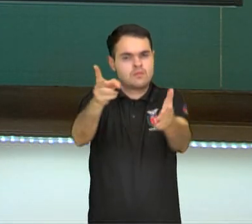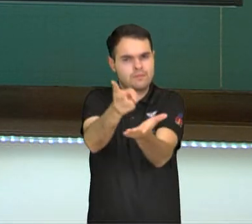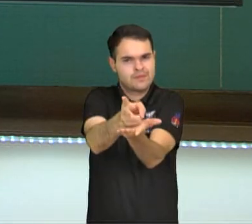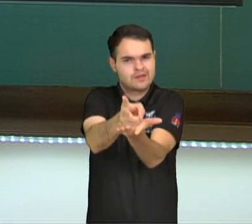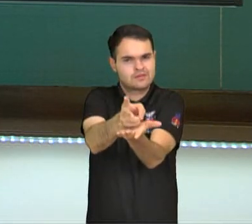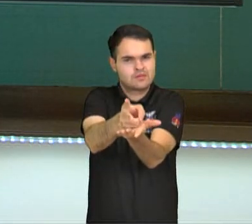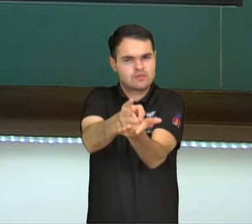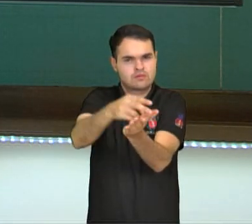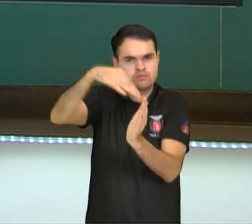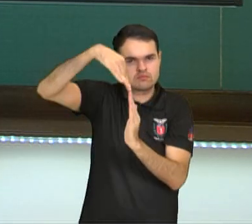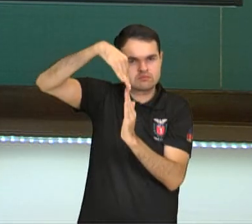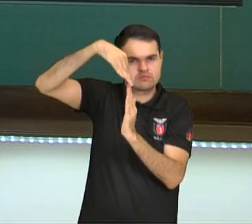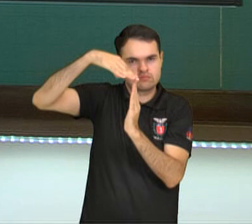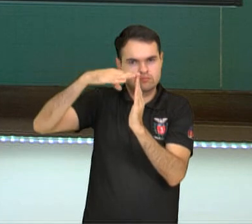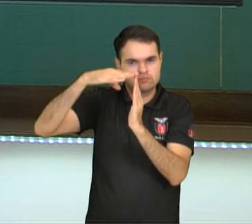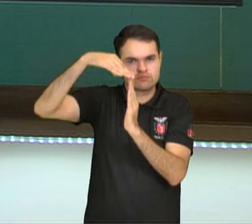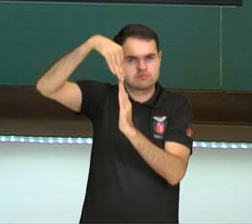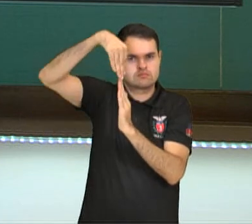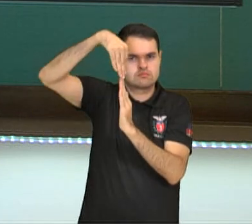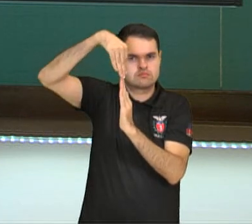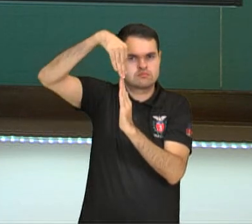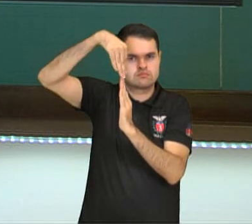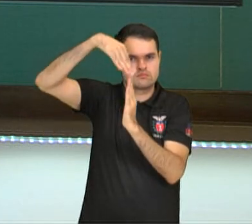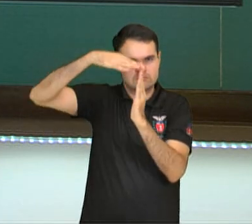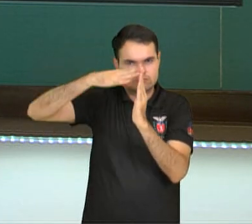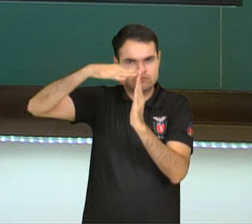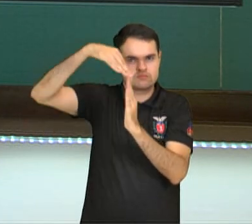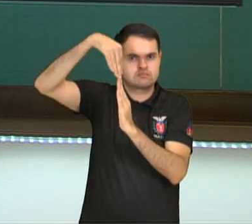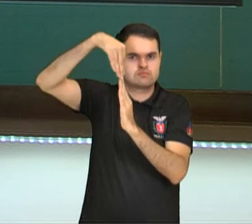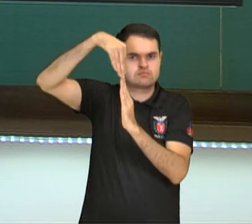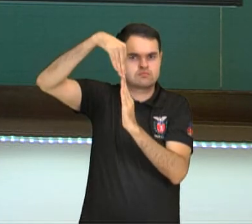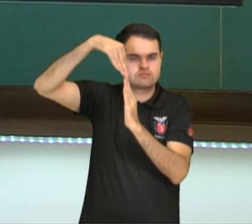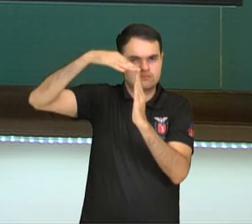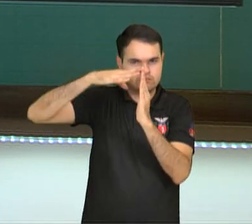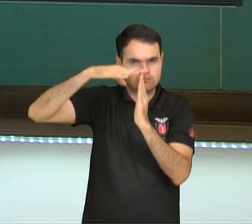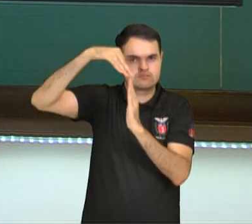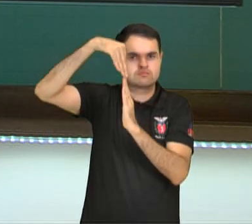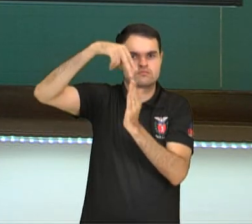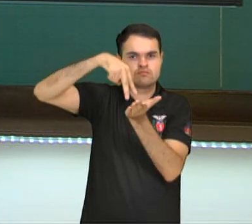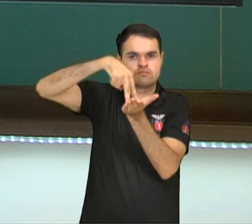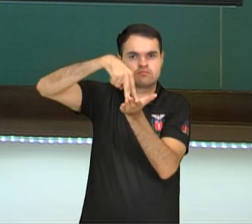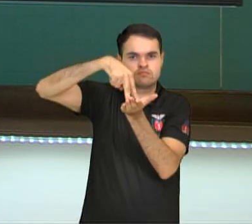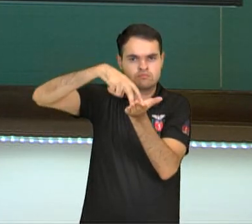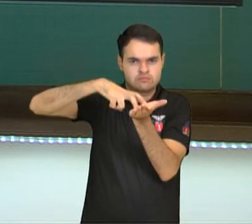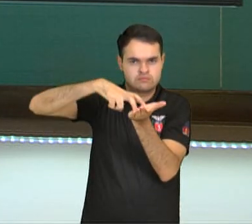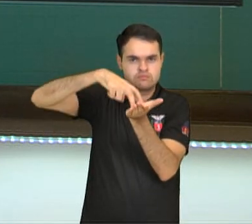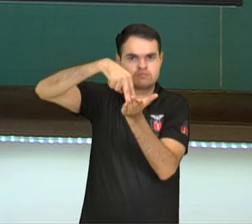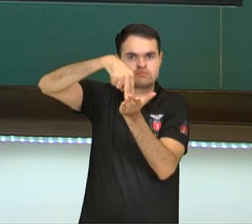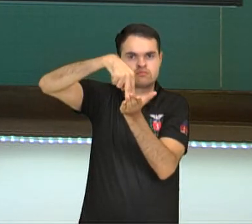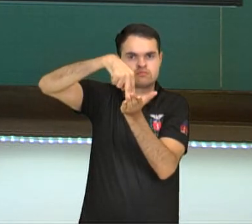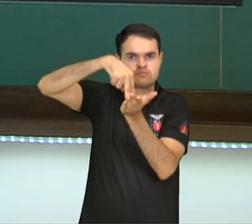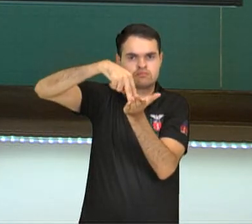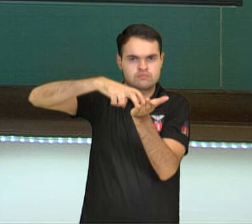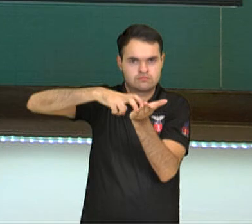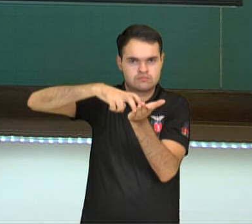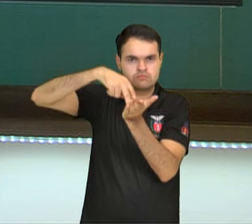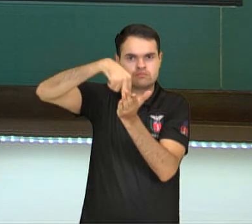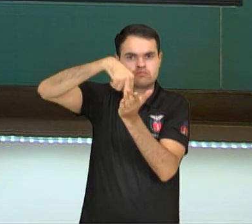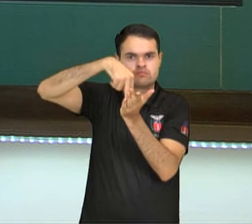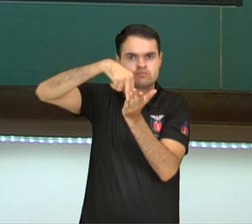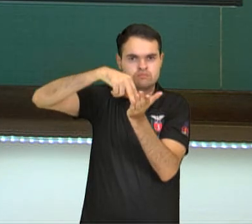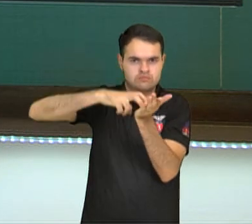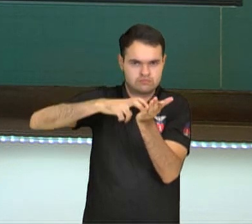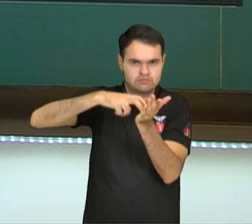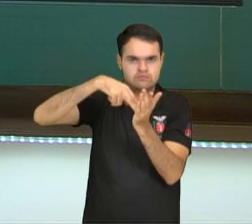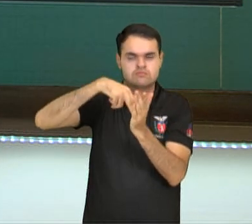agachar até os 90 graus e depois você fica em pé novamente, né? Estende a perna voltando para a posição inicial. Repita novamente